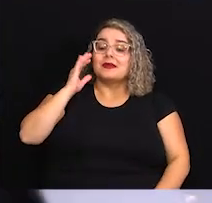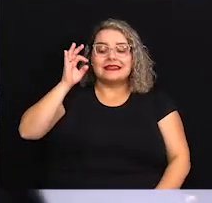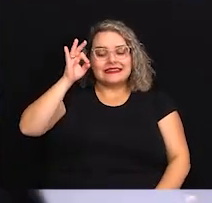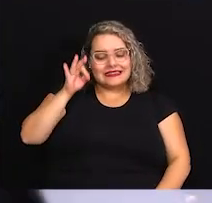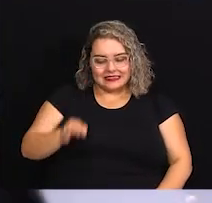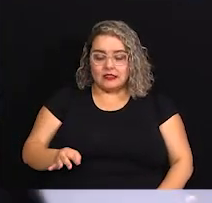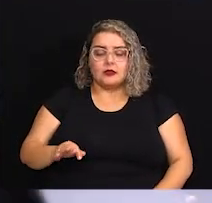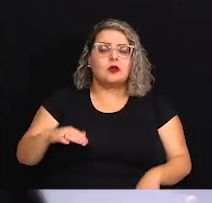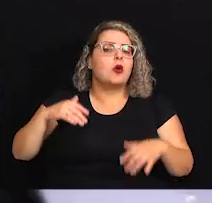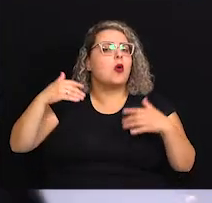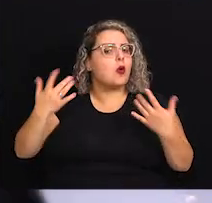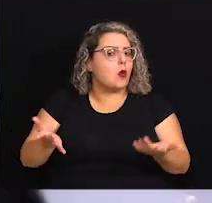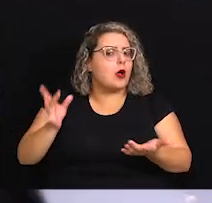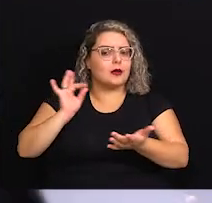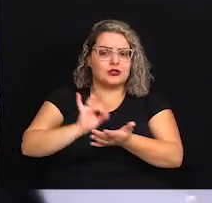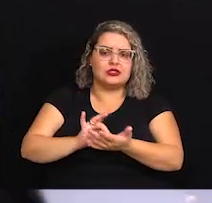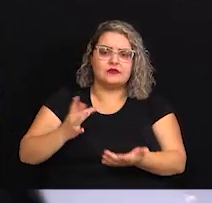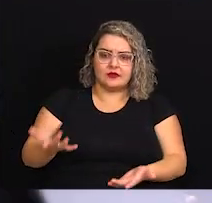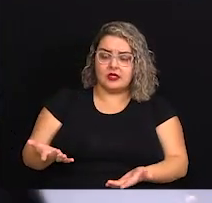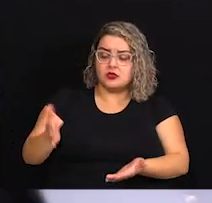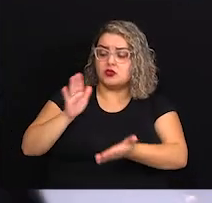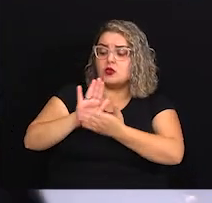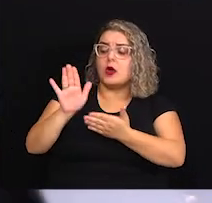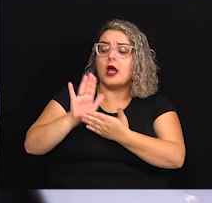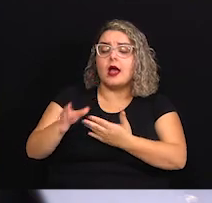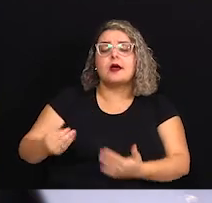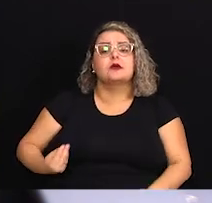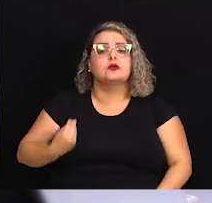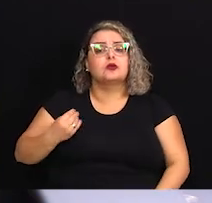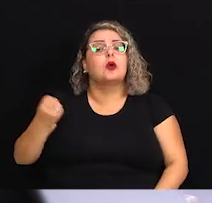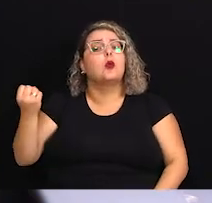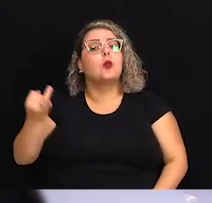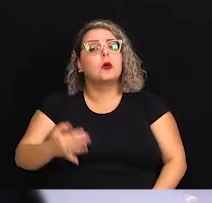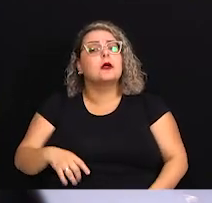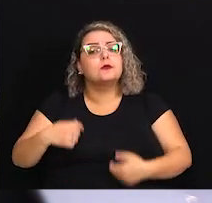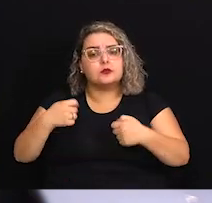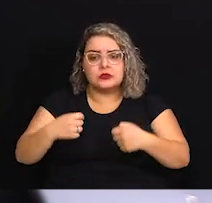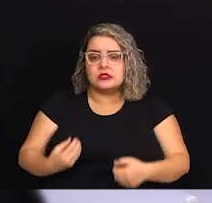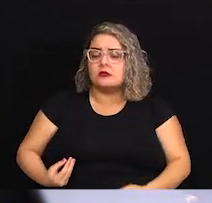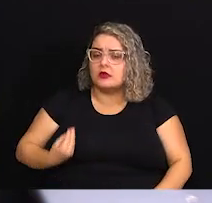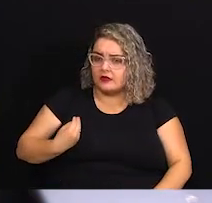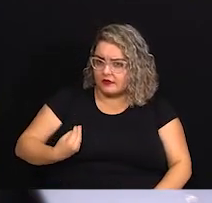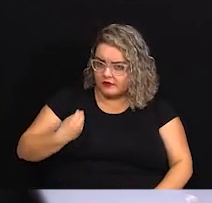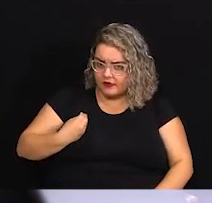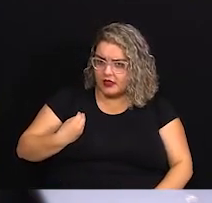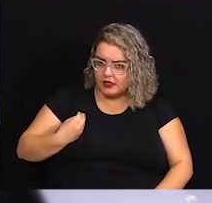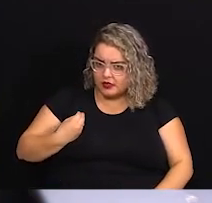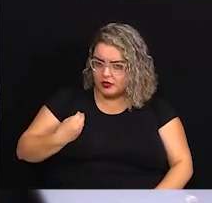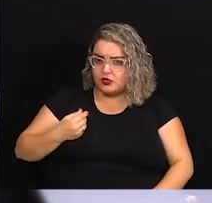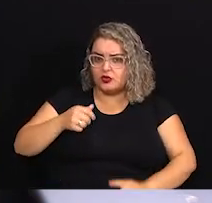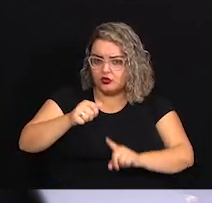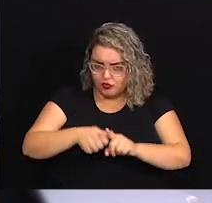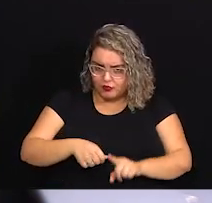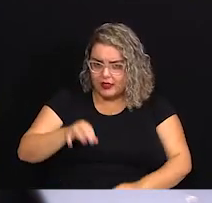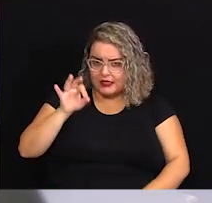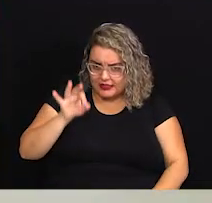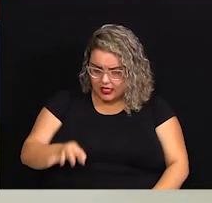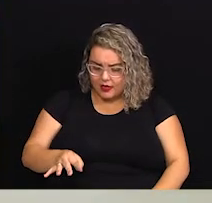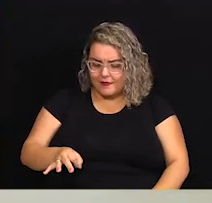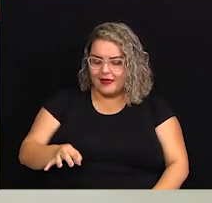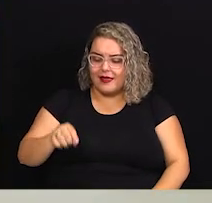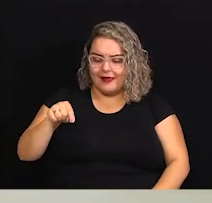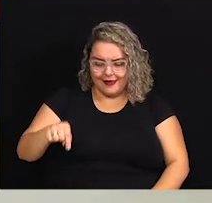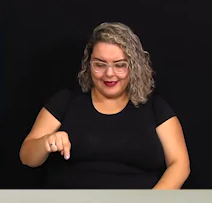saber exatamente qual é, de fato, o seu custo de vida. Quanto você precisa realmente para viver no seu mês. Será que